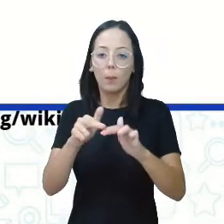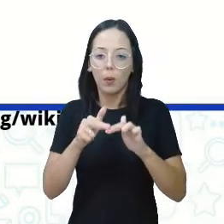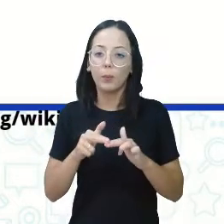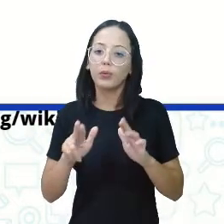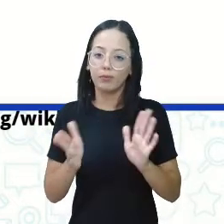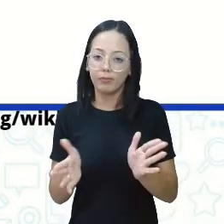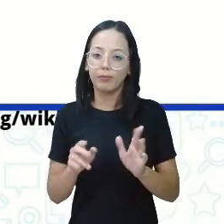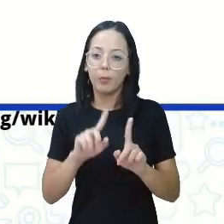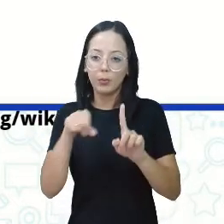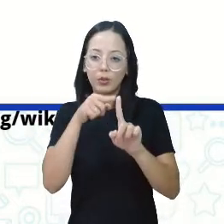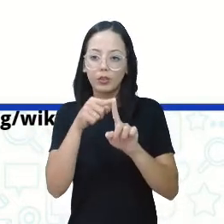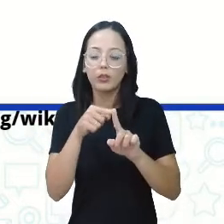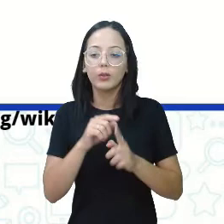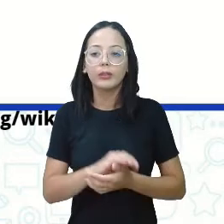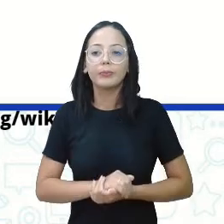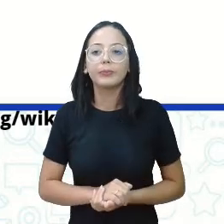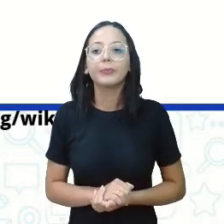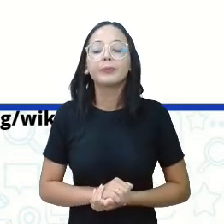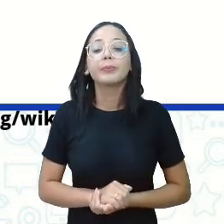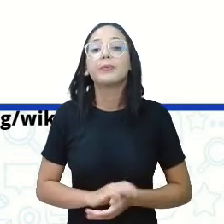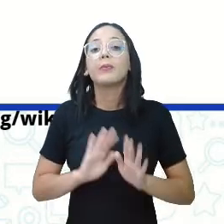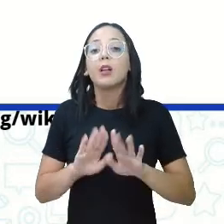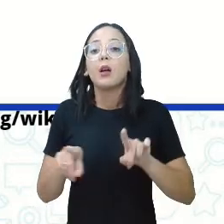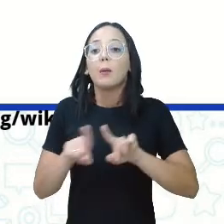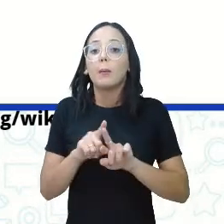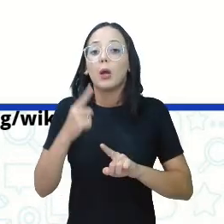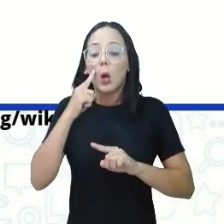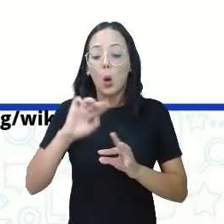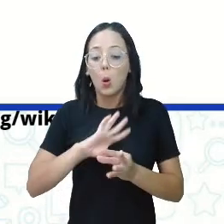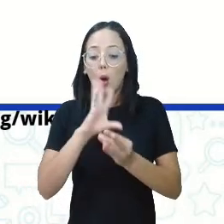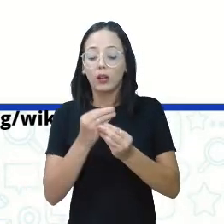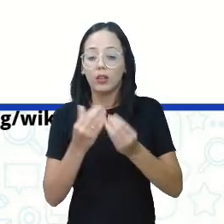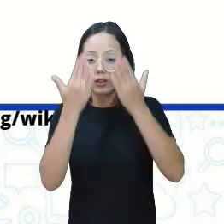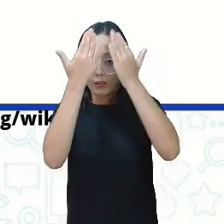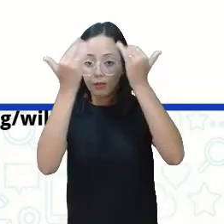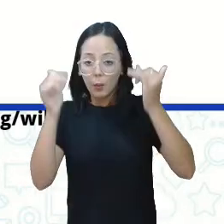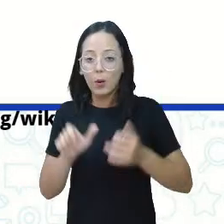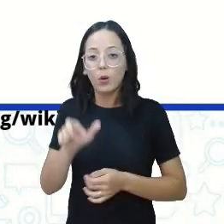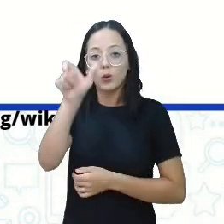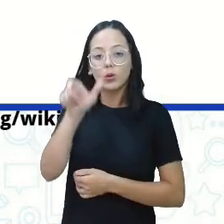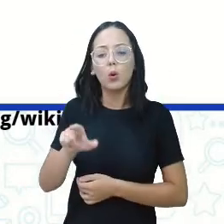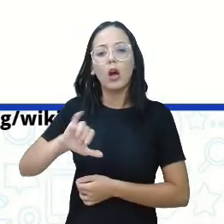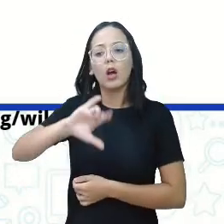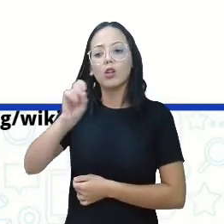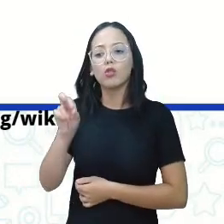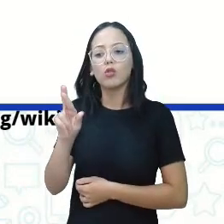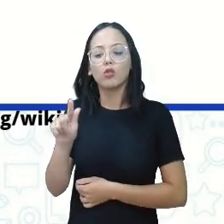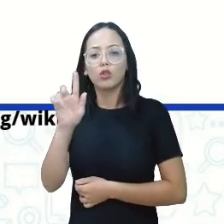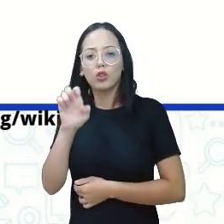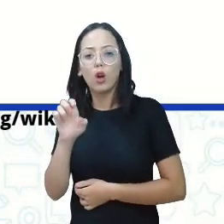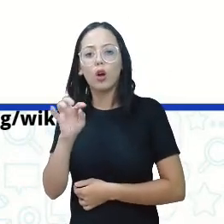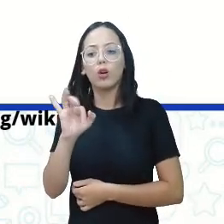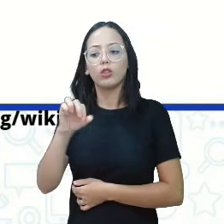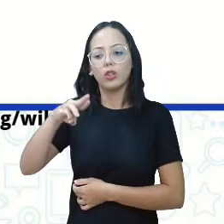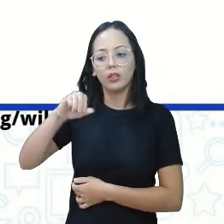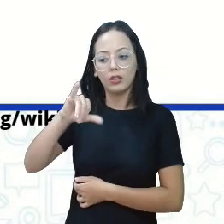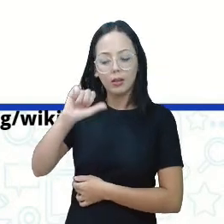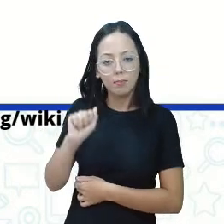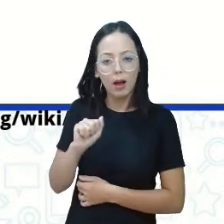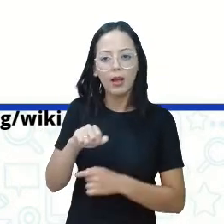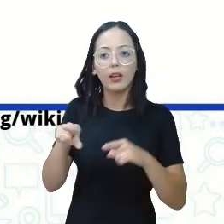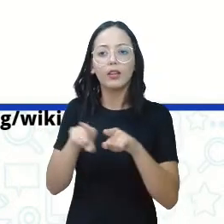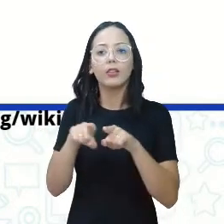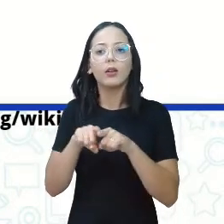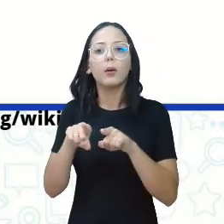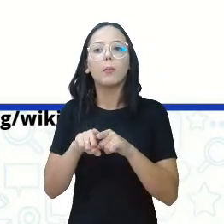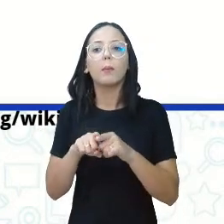isso. E tendo como artistas famosos Gilberto Gil, Jorge Benjó, Tim Maia,